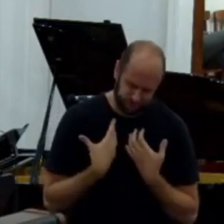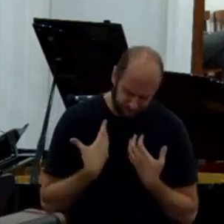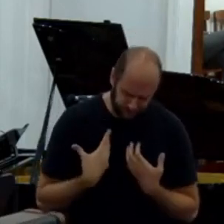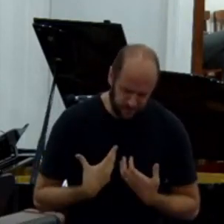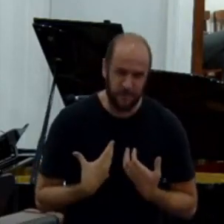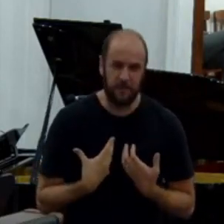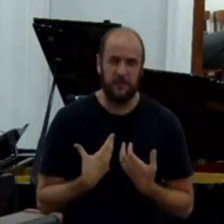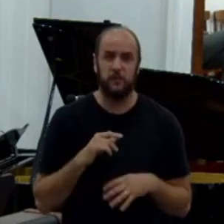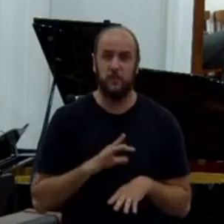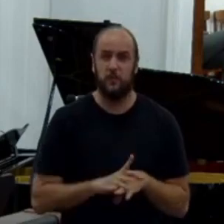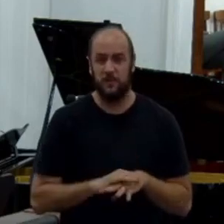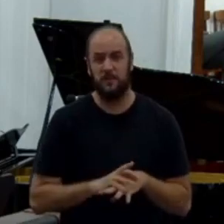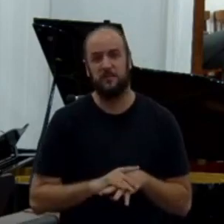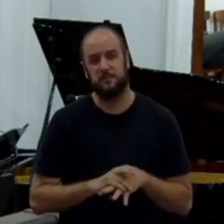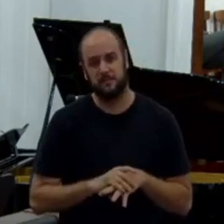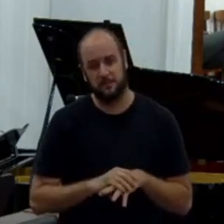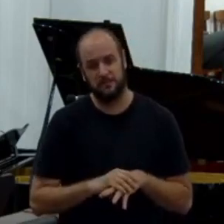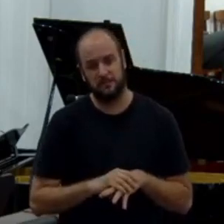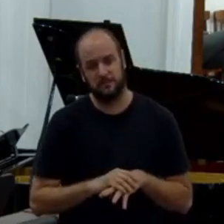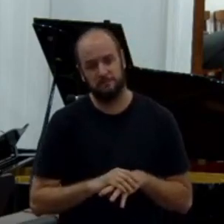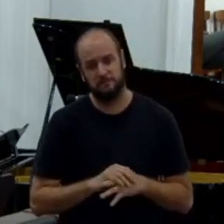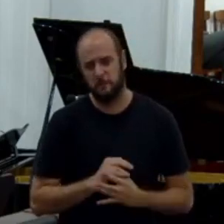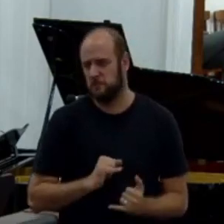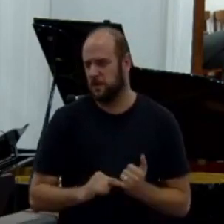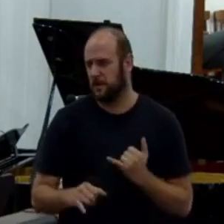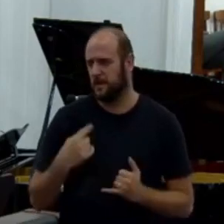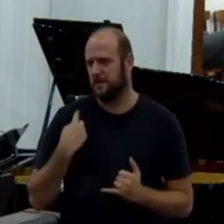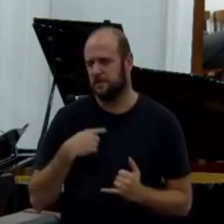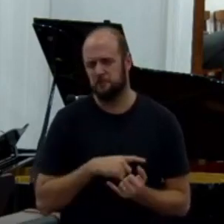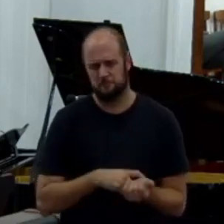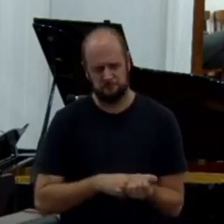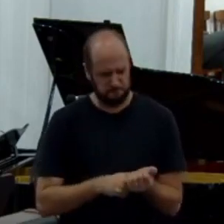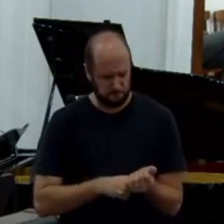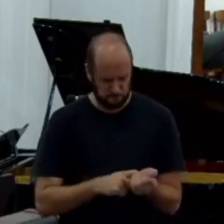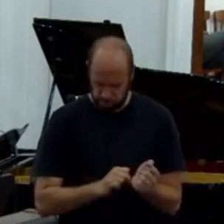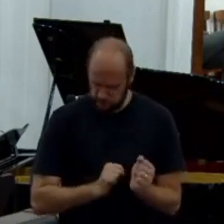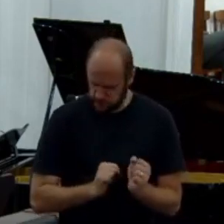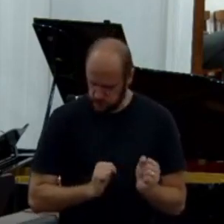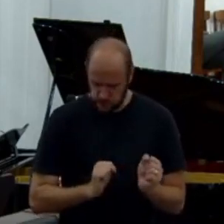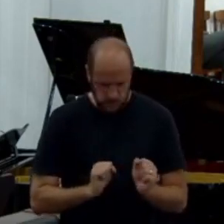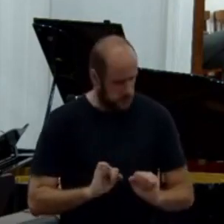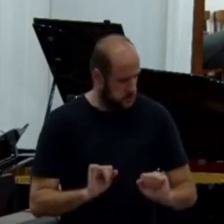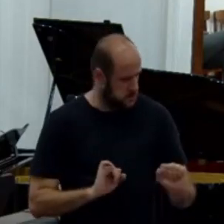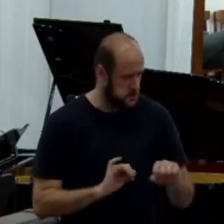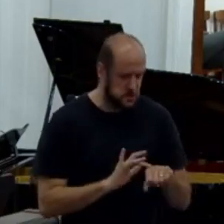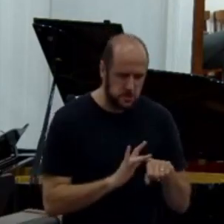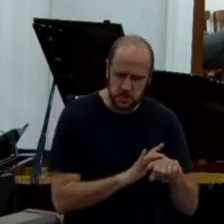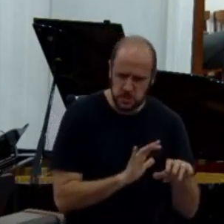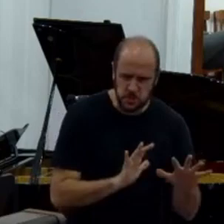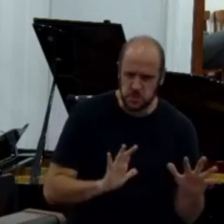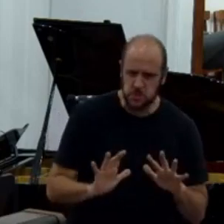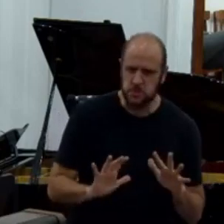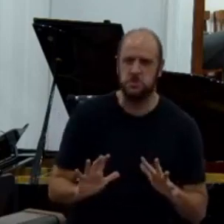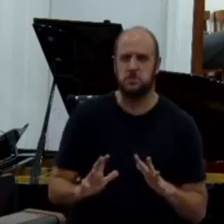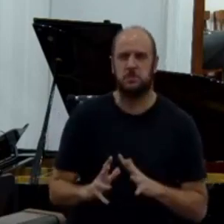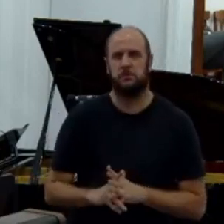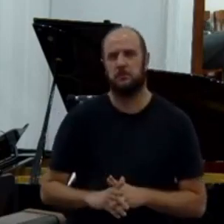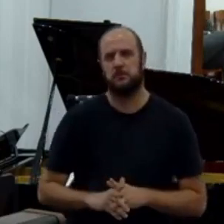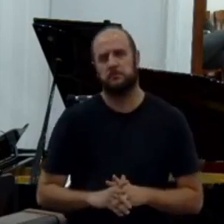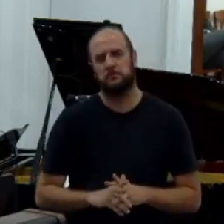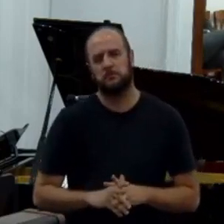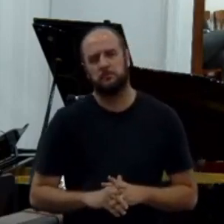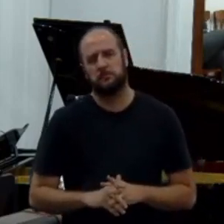cansado ou até mesmo doente, parece que a nossa irritação fica à flor da pele.